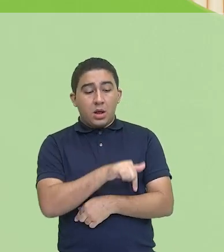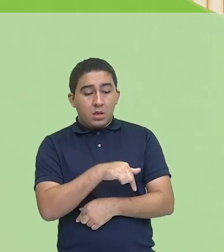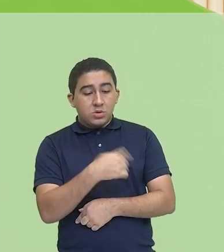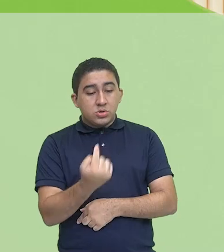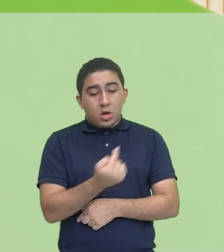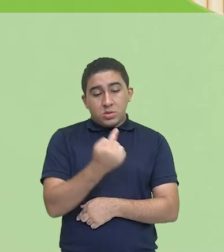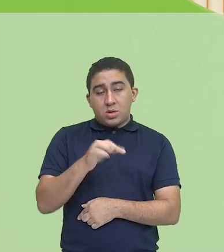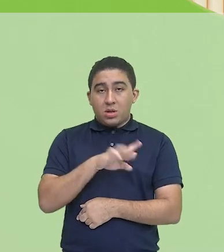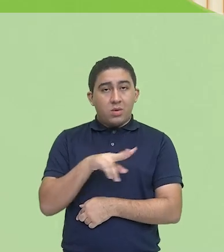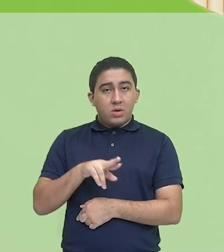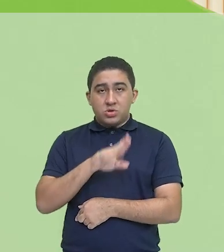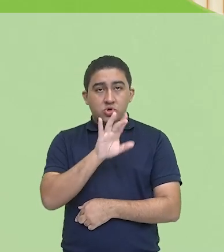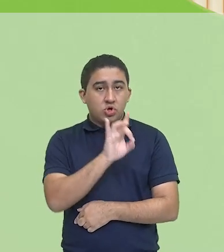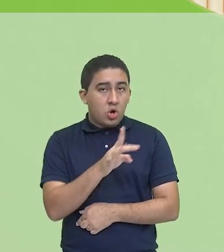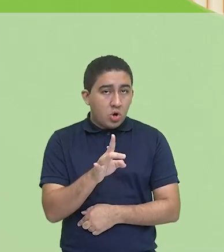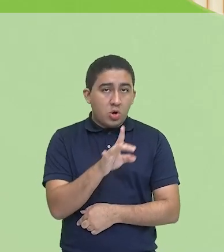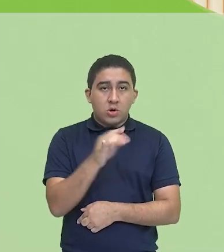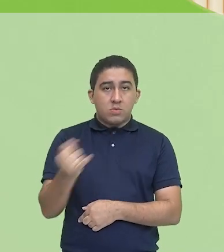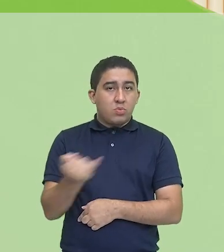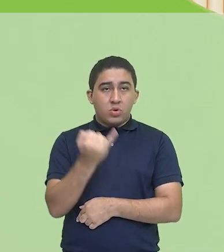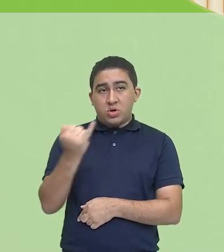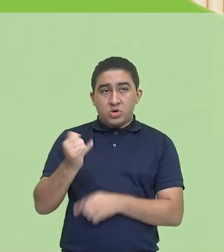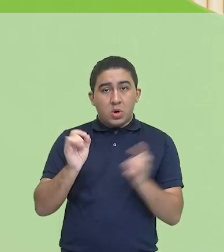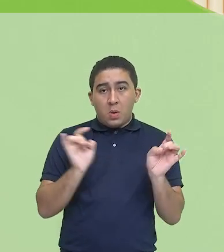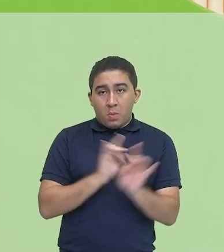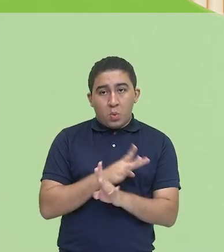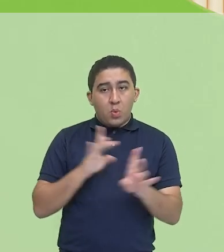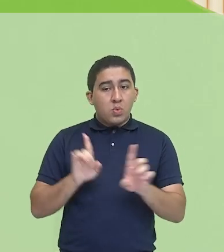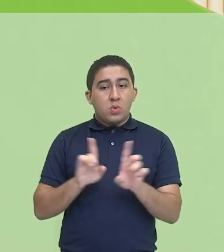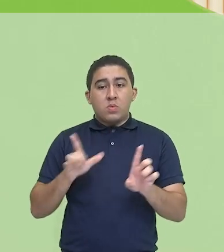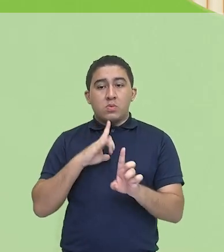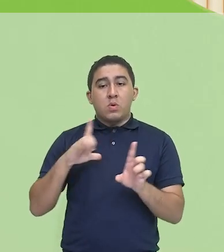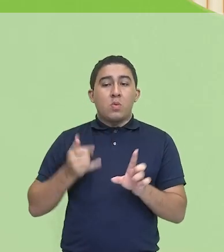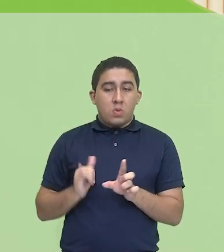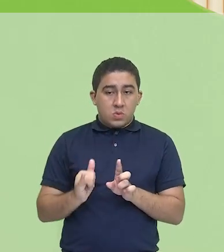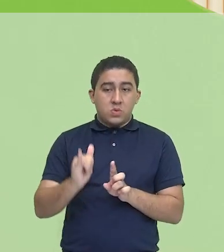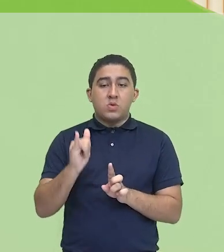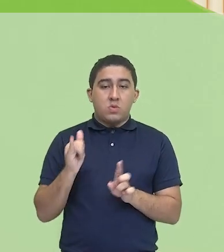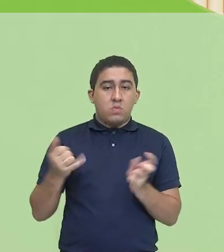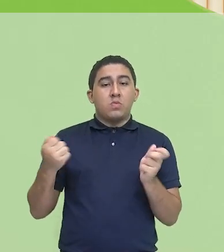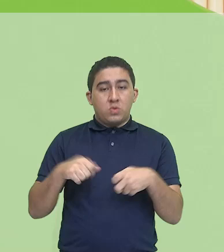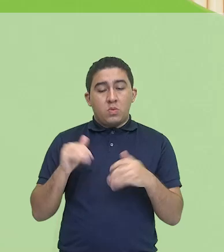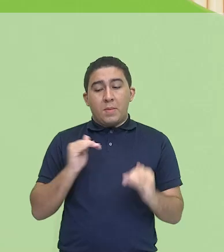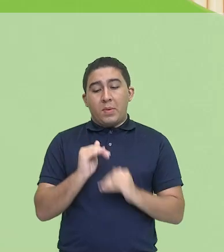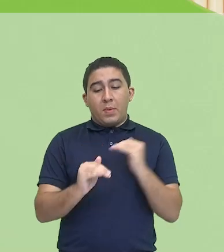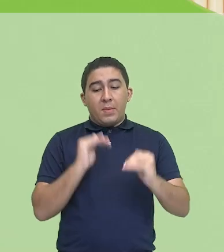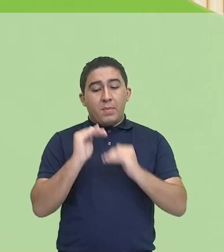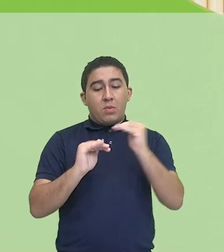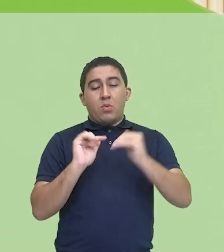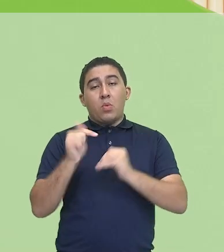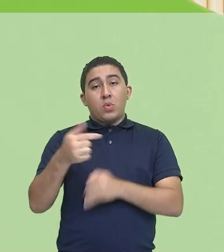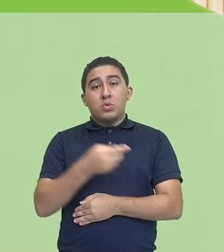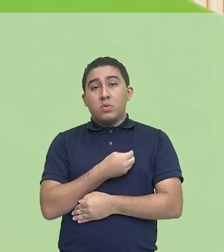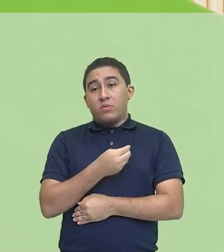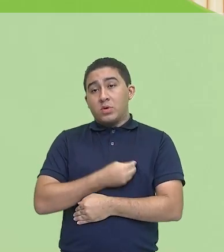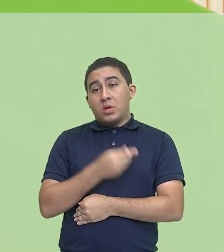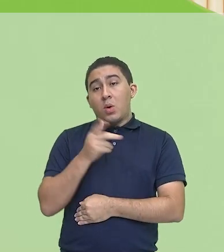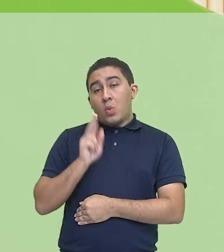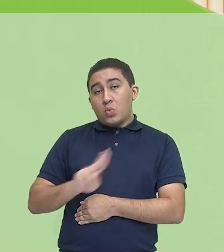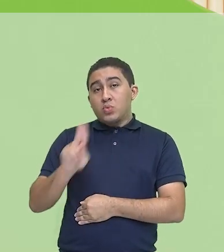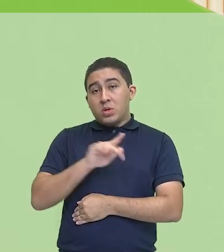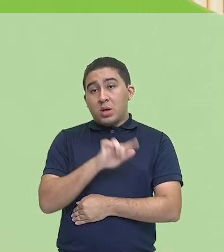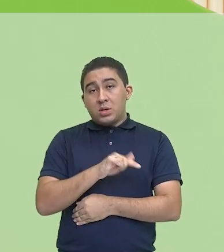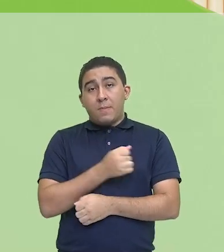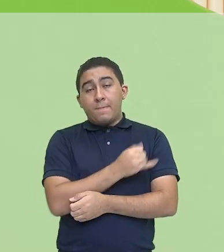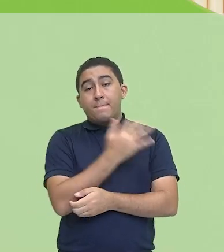Ela vai fazer parte de uma outra cadeia, né, do fluxo de energia, onde outros seres vivos vão consumi-la,